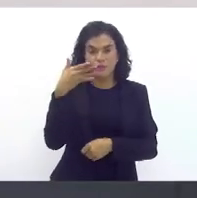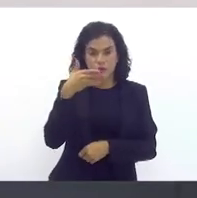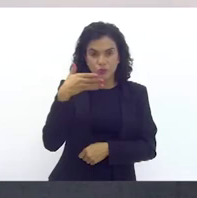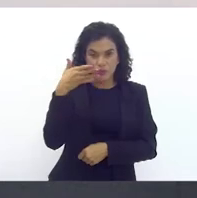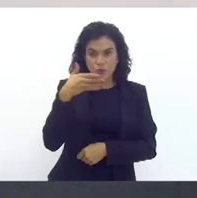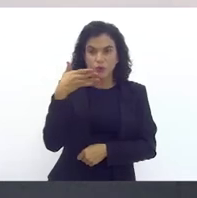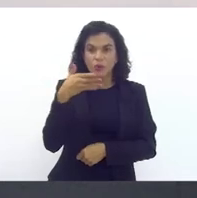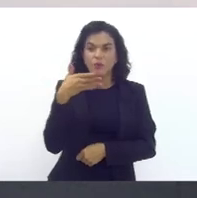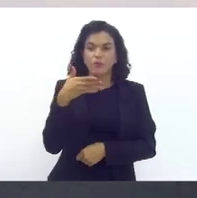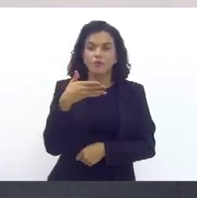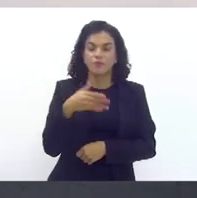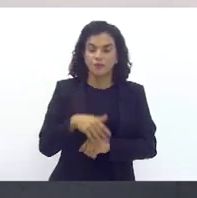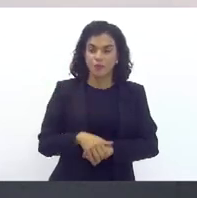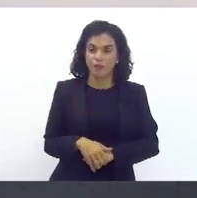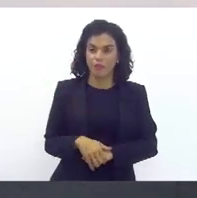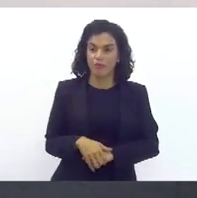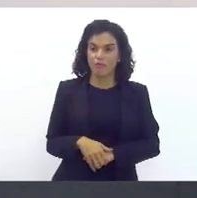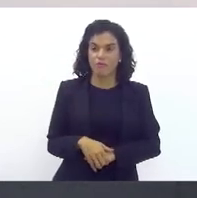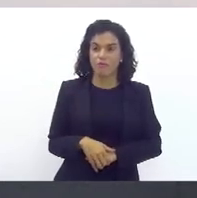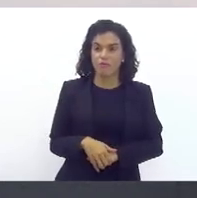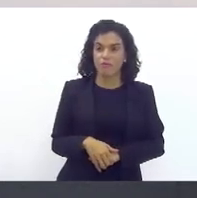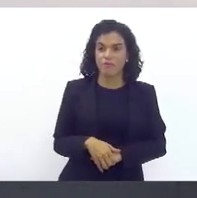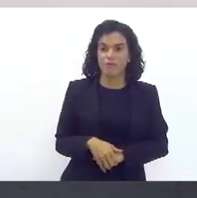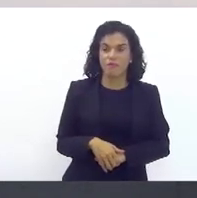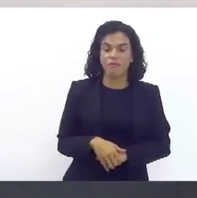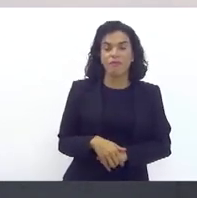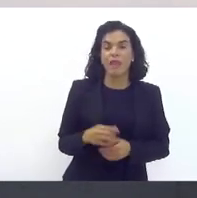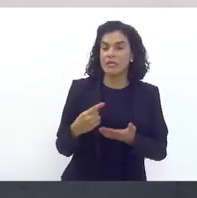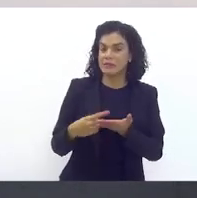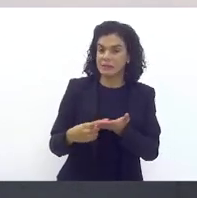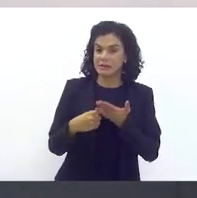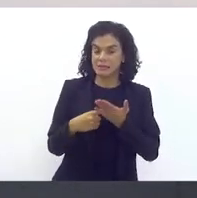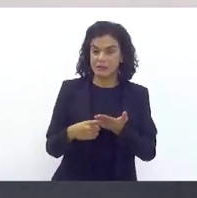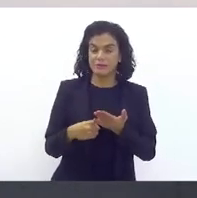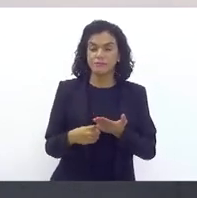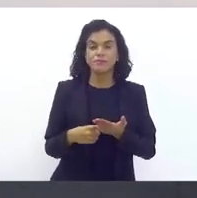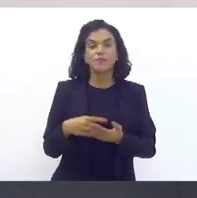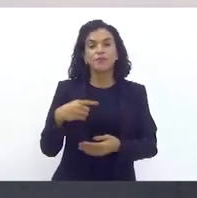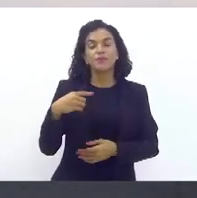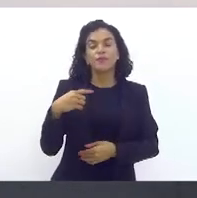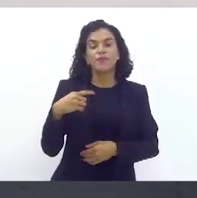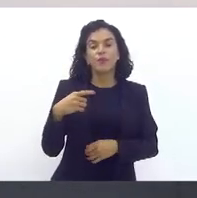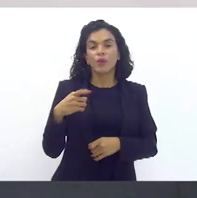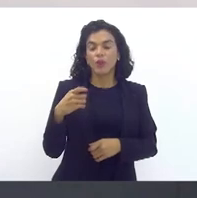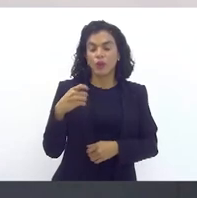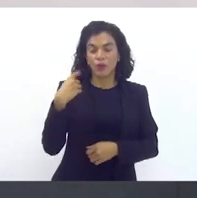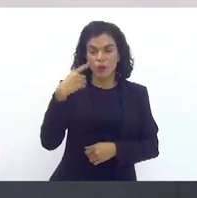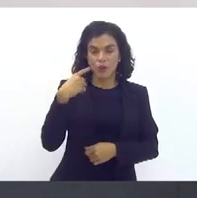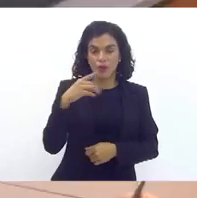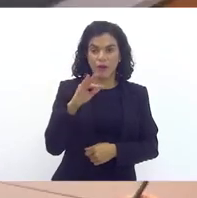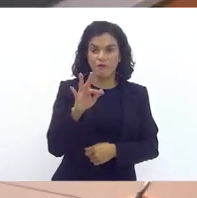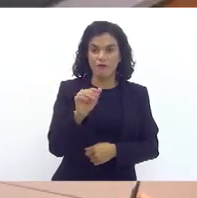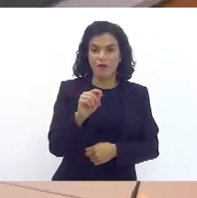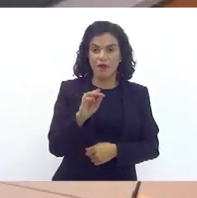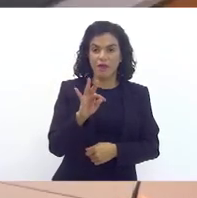gente retomar essas tratativas com os servidores. Doutora Fátima, por favor.